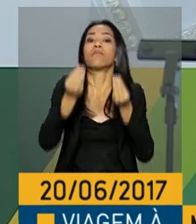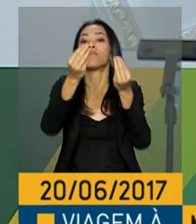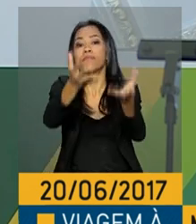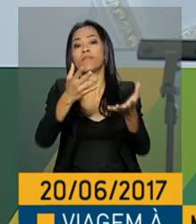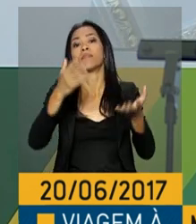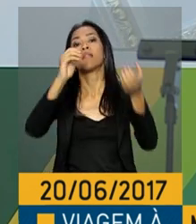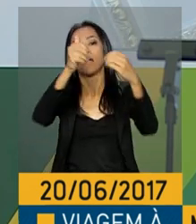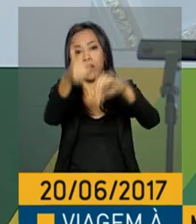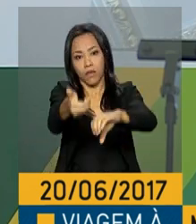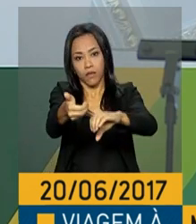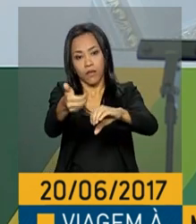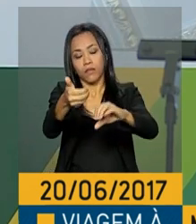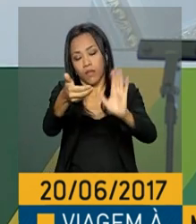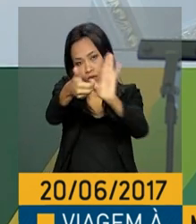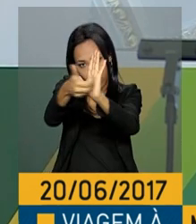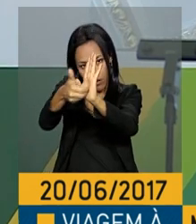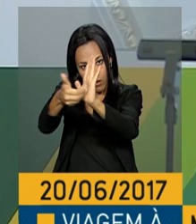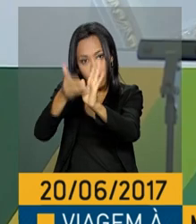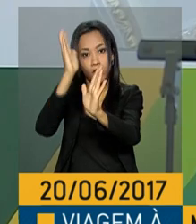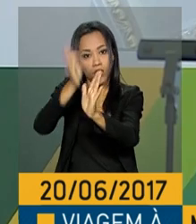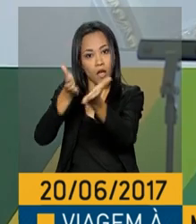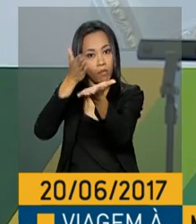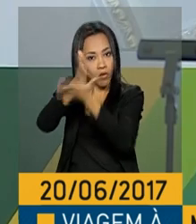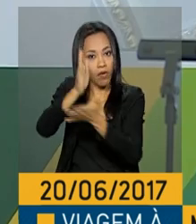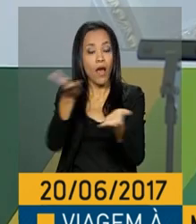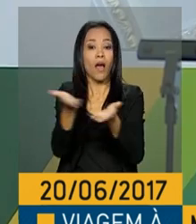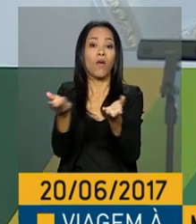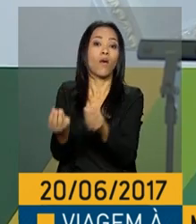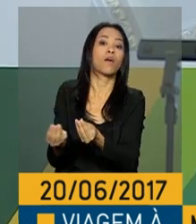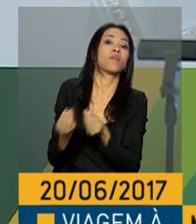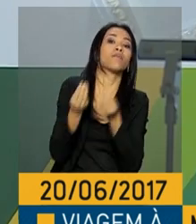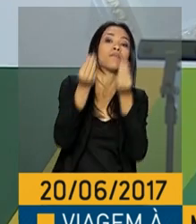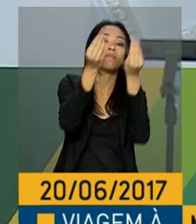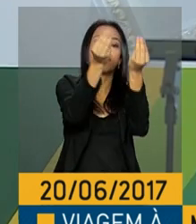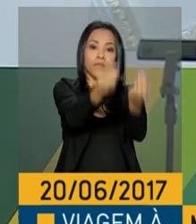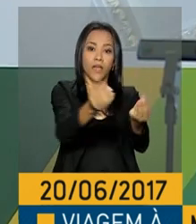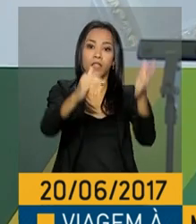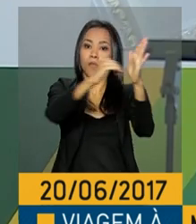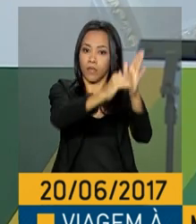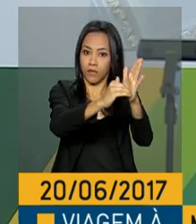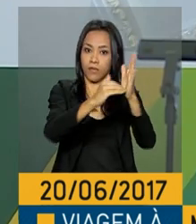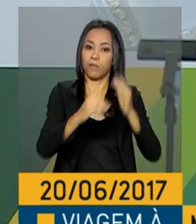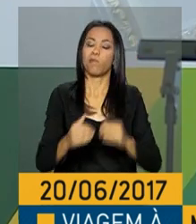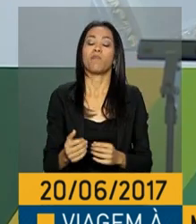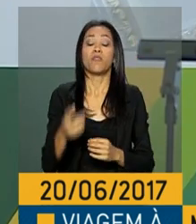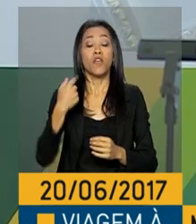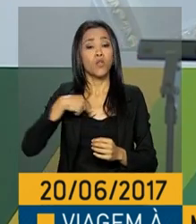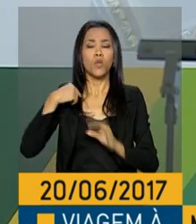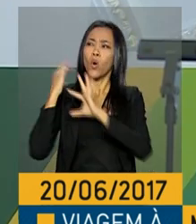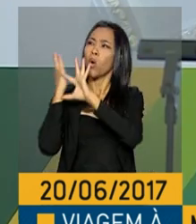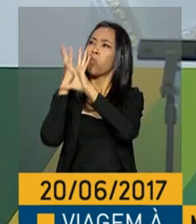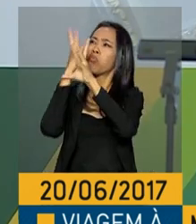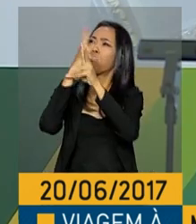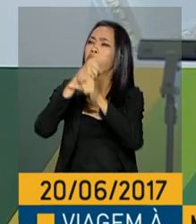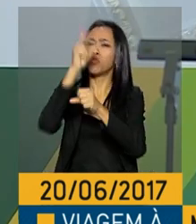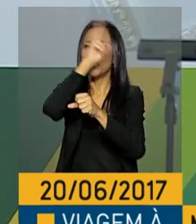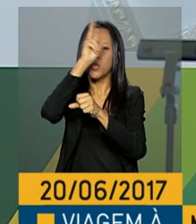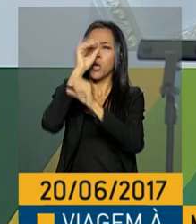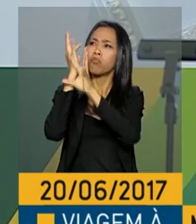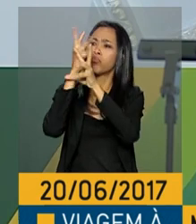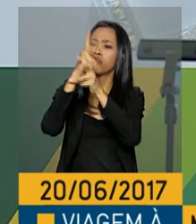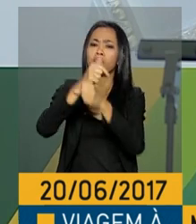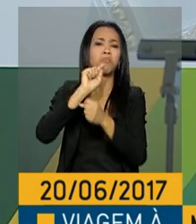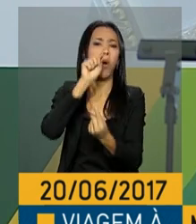foi aprovada na Comissão Especial e seguirá para o plenário em breve. Eu estou fazendo esse breve histórico para, naturalmente,